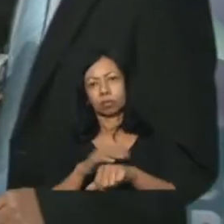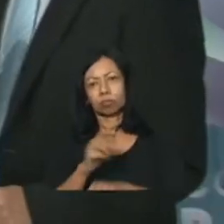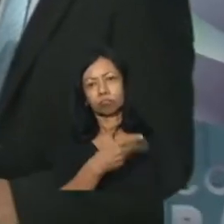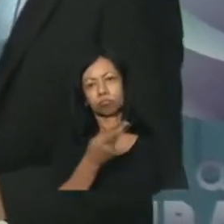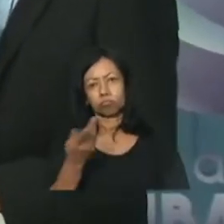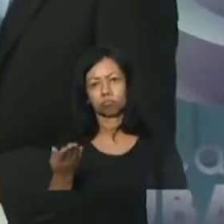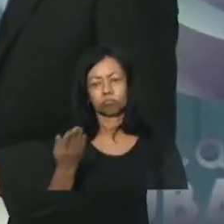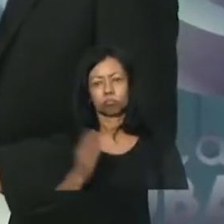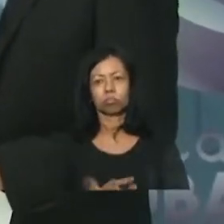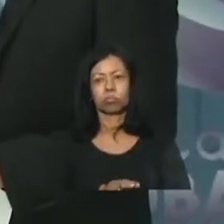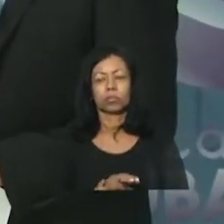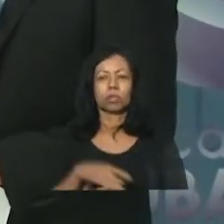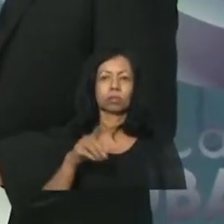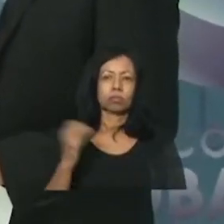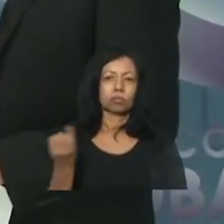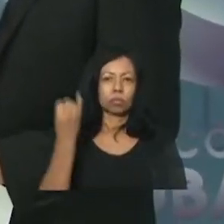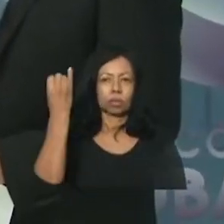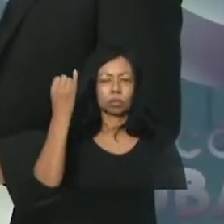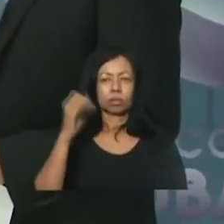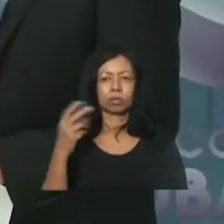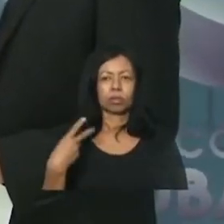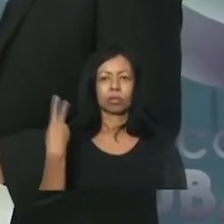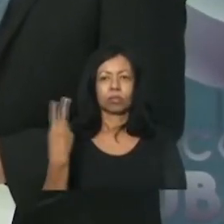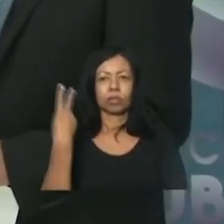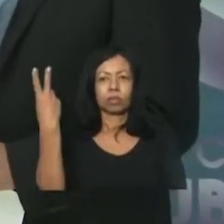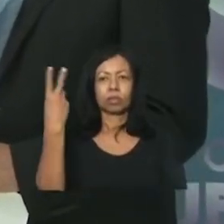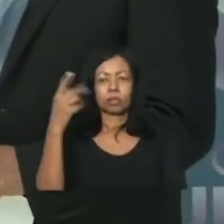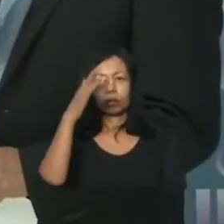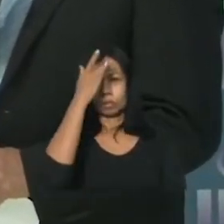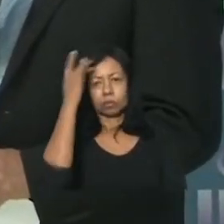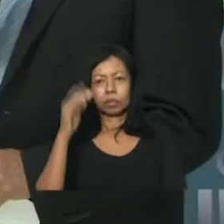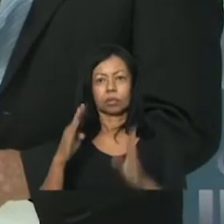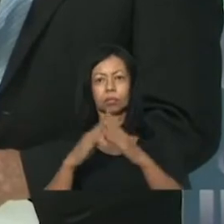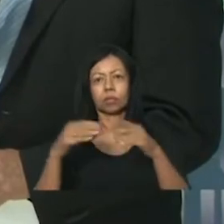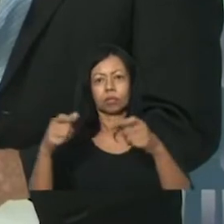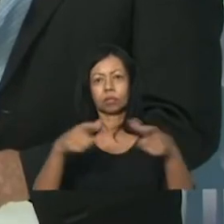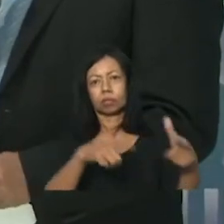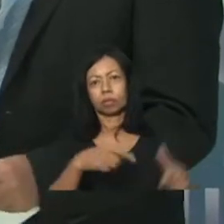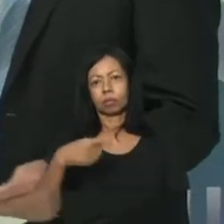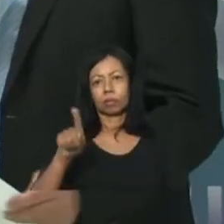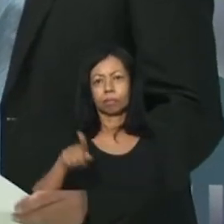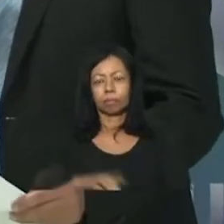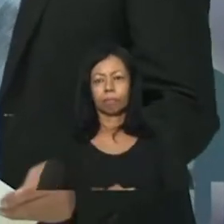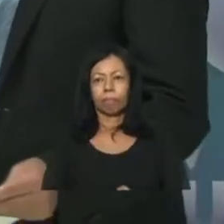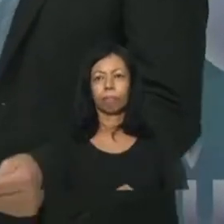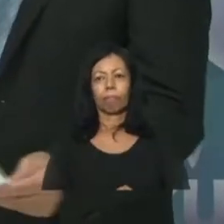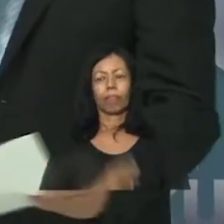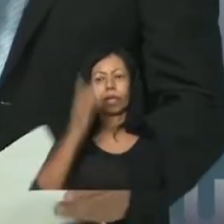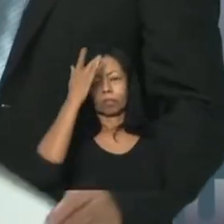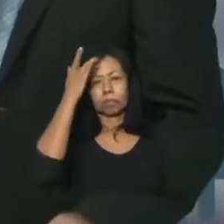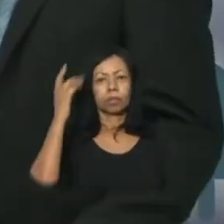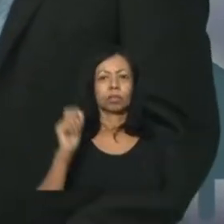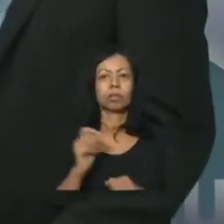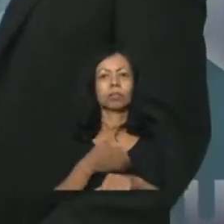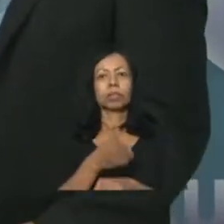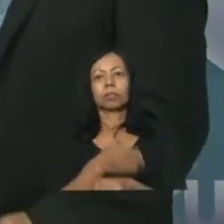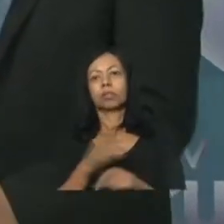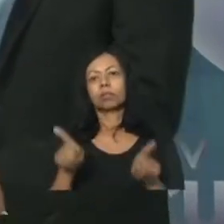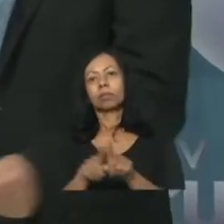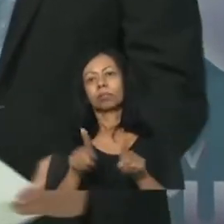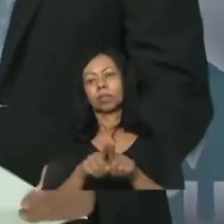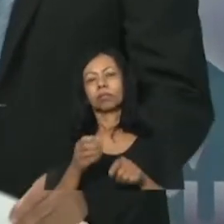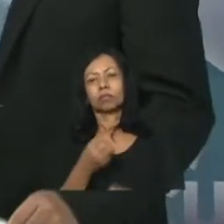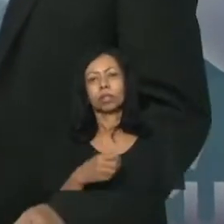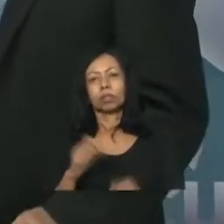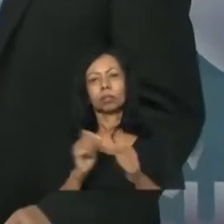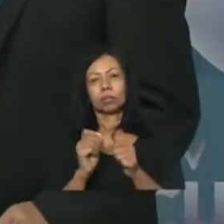não é? Não, sim, achei isso uma importância. Isso é a valorização daqueles que moram ali no Vale Verde. E as pessoas que fizeram tão bem para a